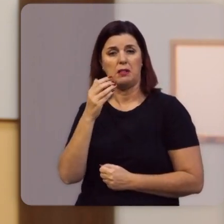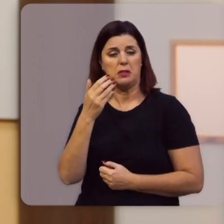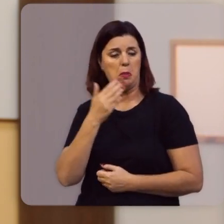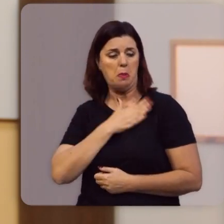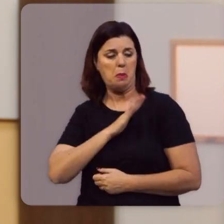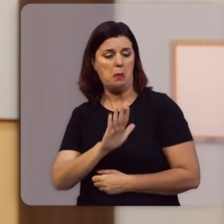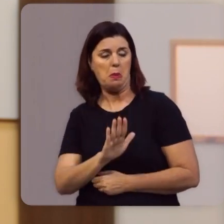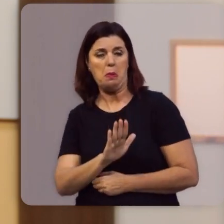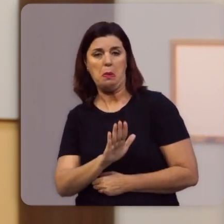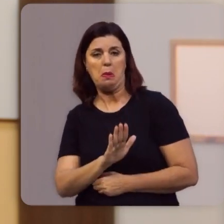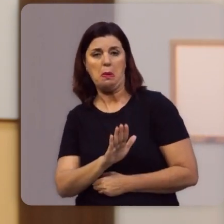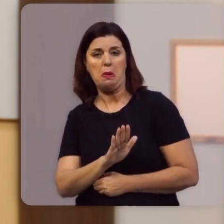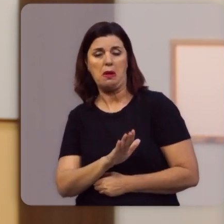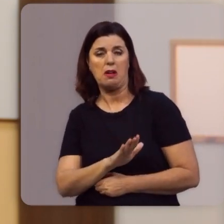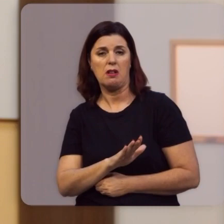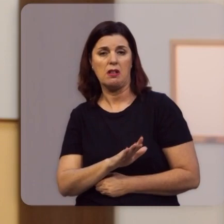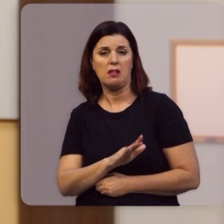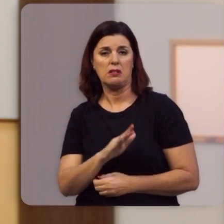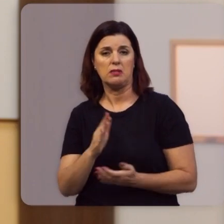malquerenças,